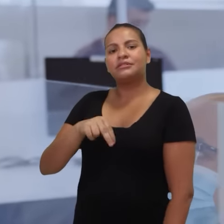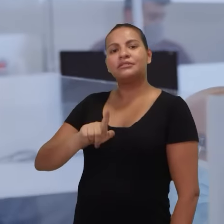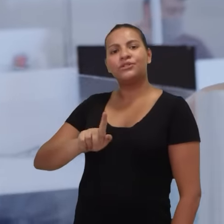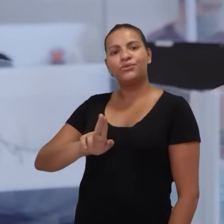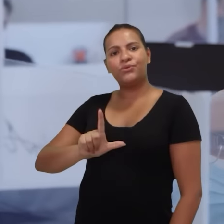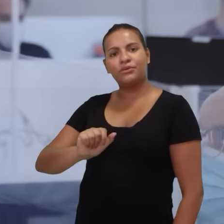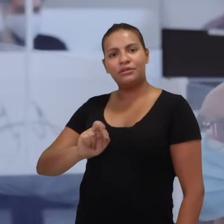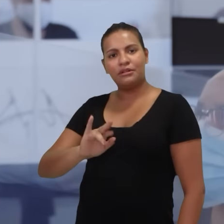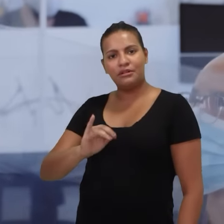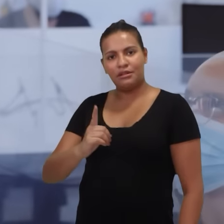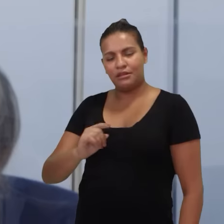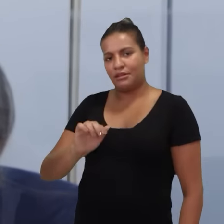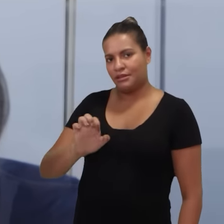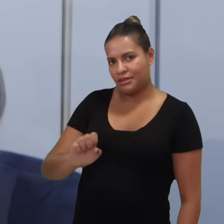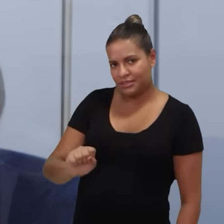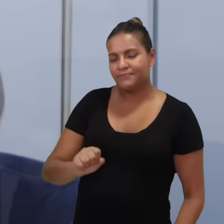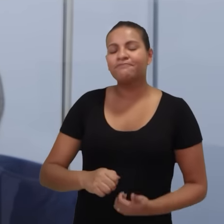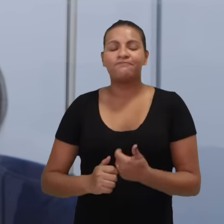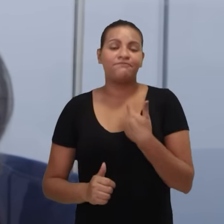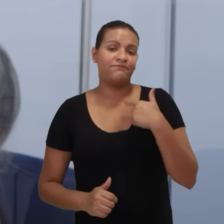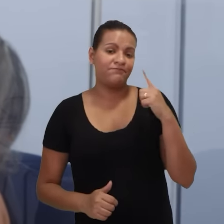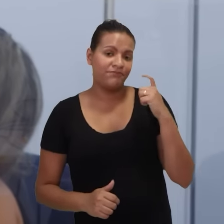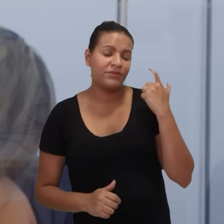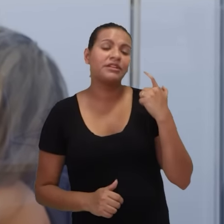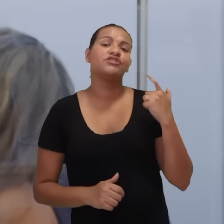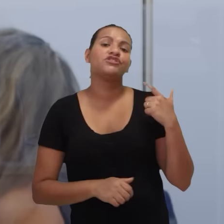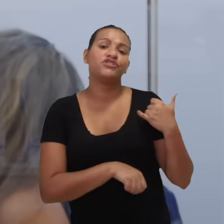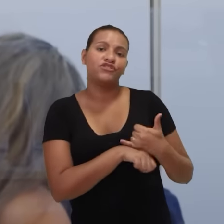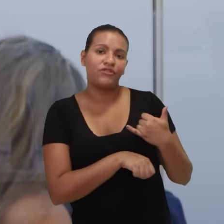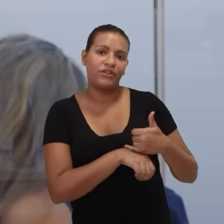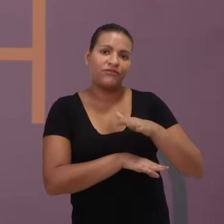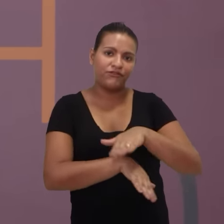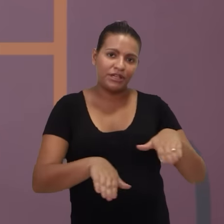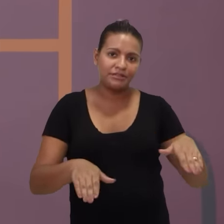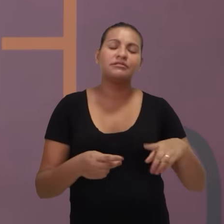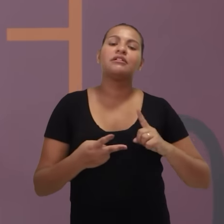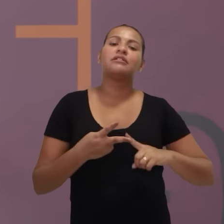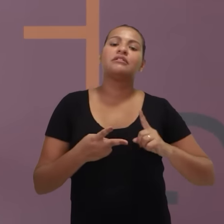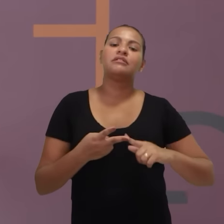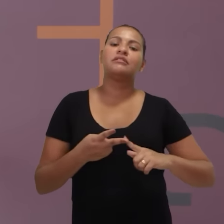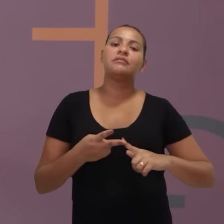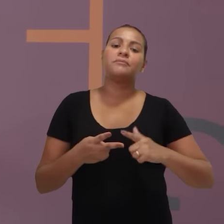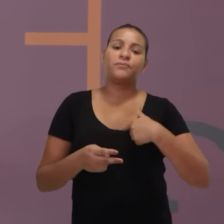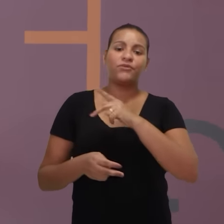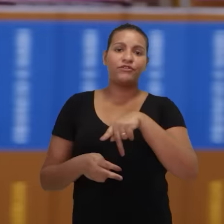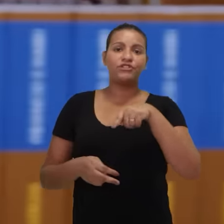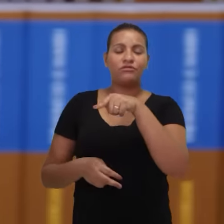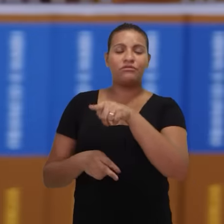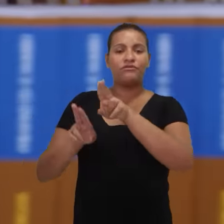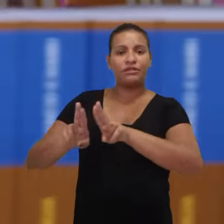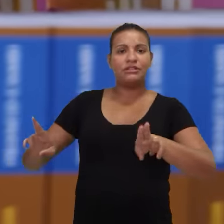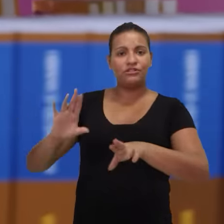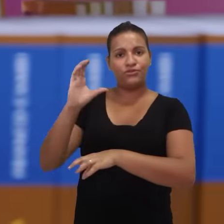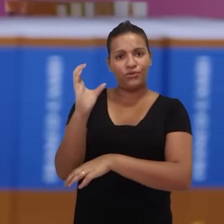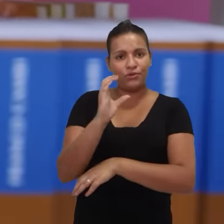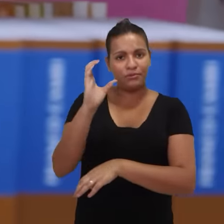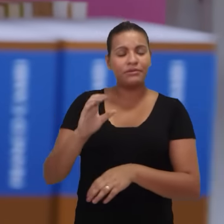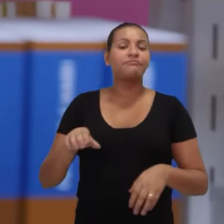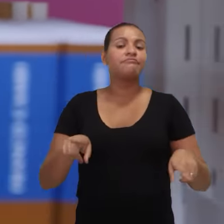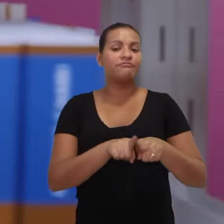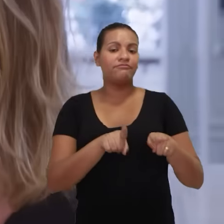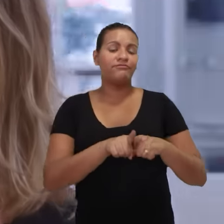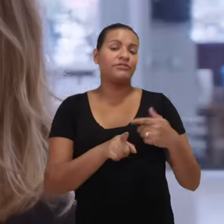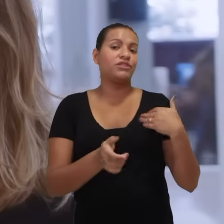Segurança, fui professor e pesquisador da Universidade de Colômbia e fui secretário da Educação de São Paulo por duas vezes. Eu acredito